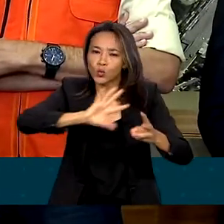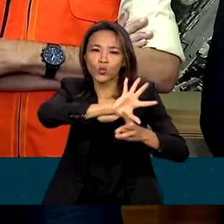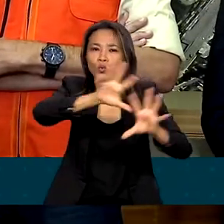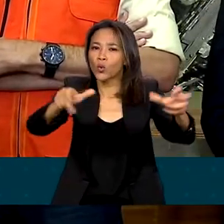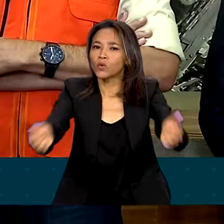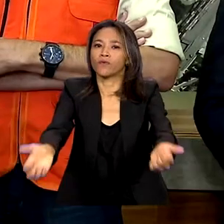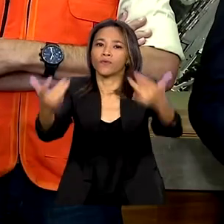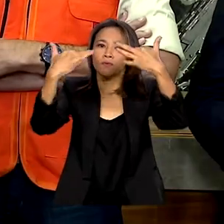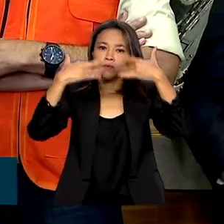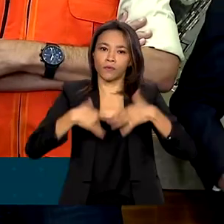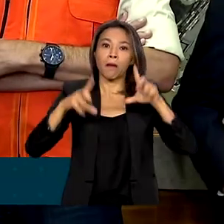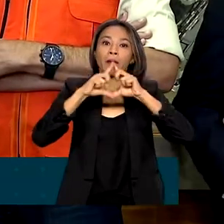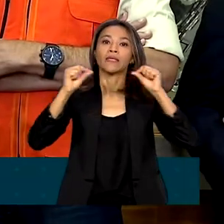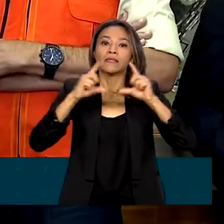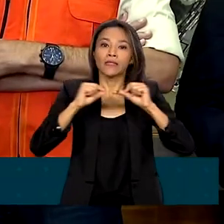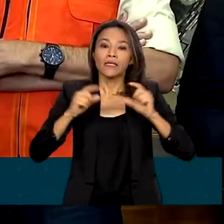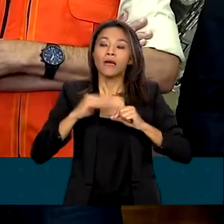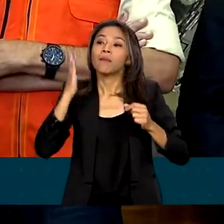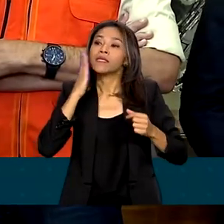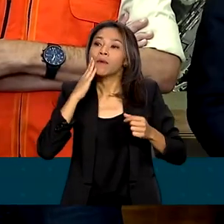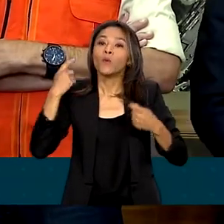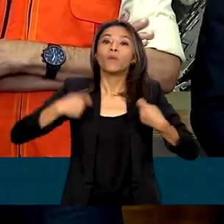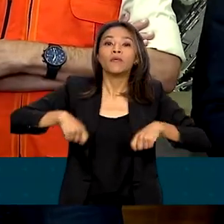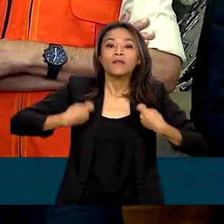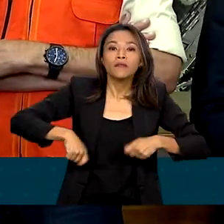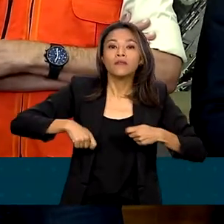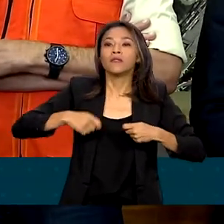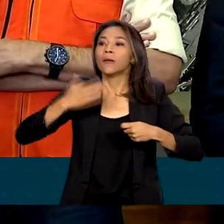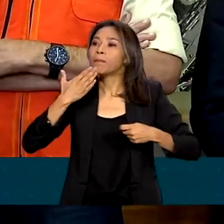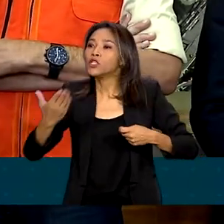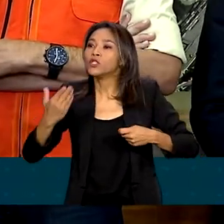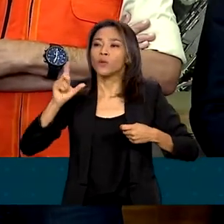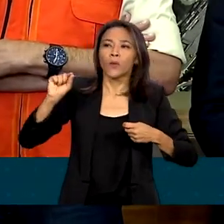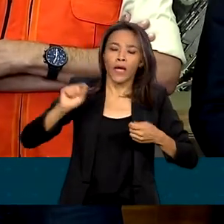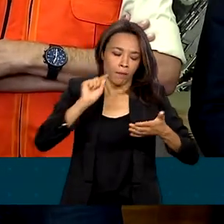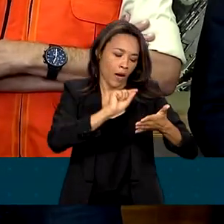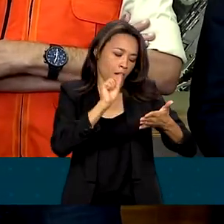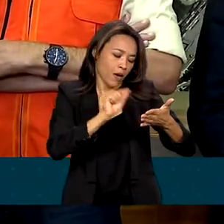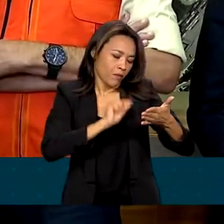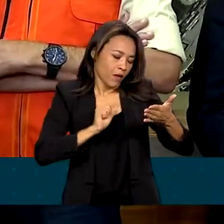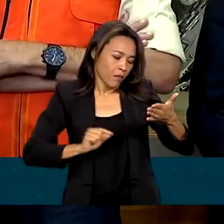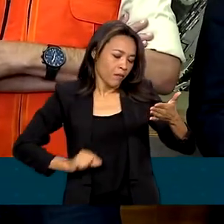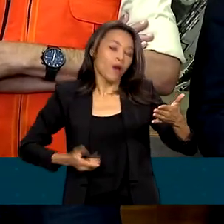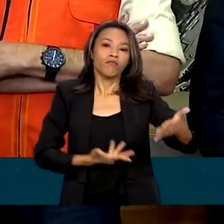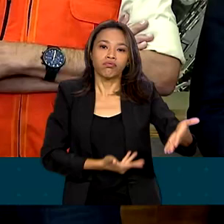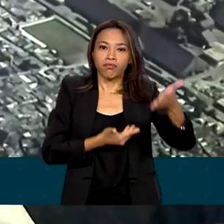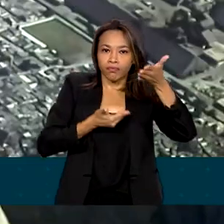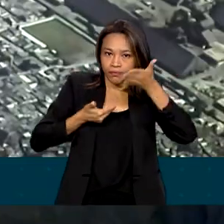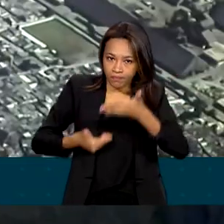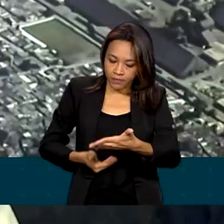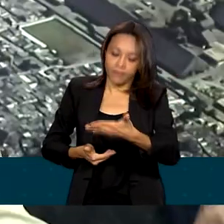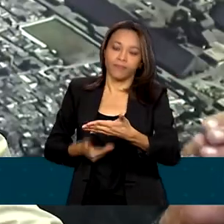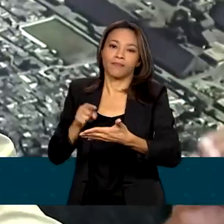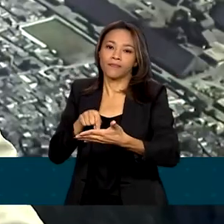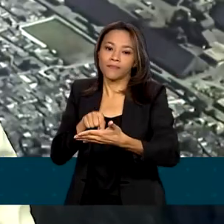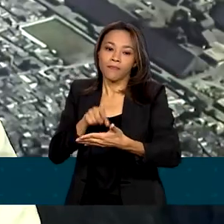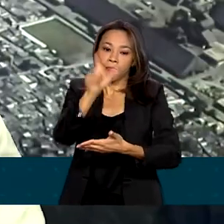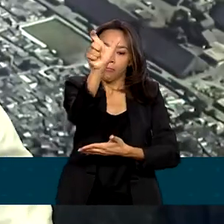para a gente fazer um check list de tudo que eles pediram e foi e e nesse instante